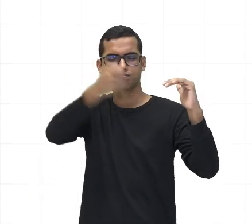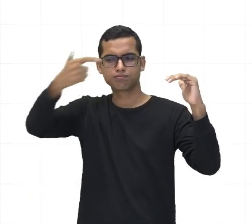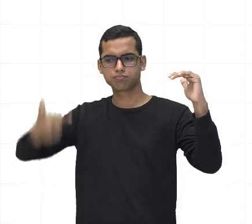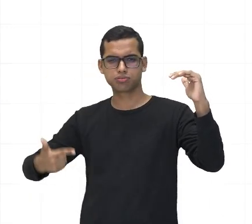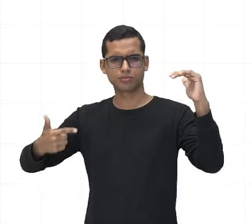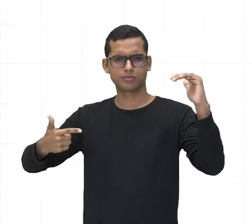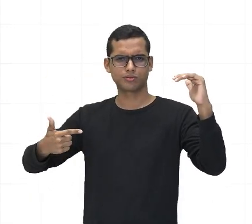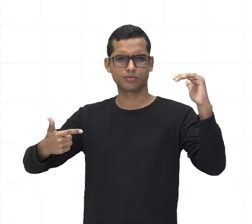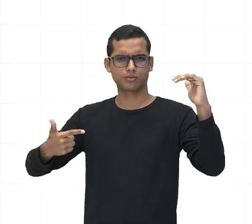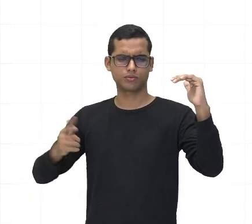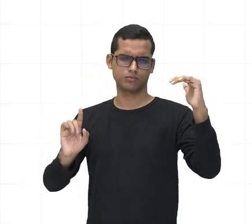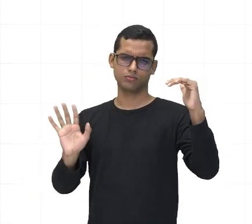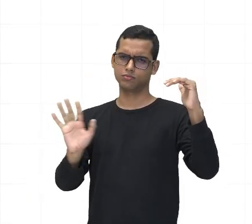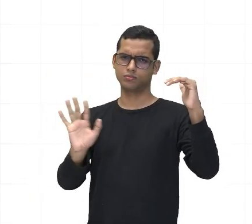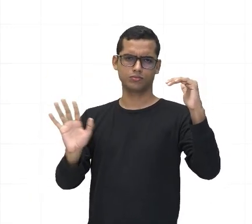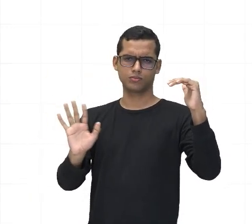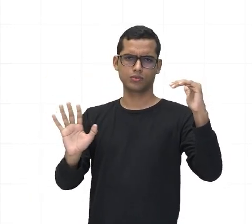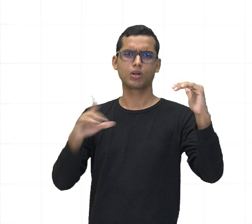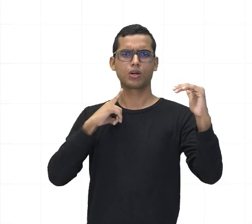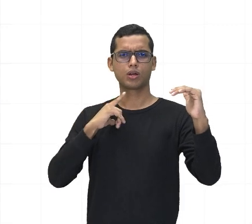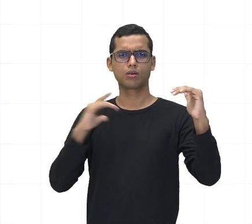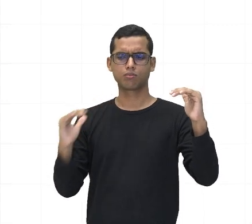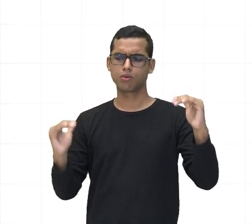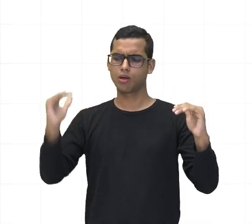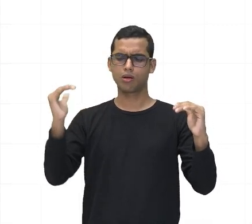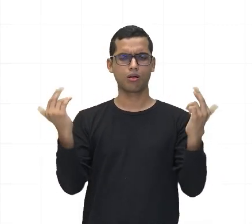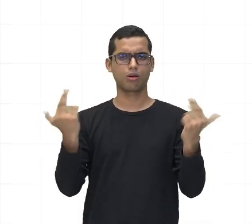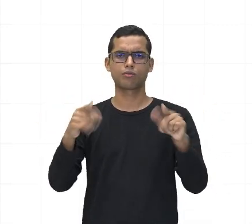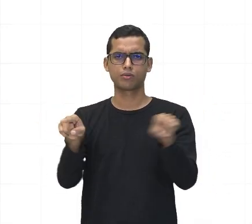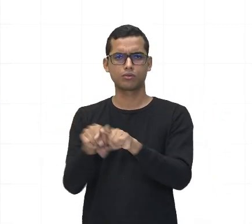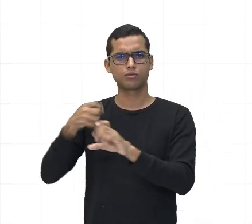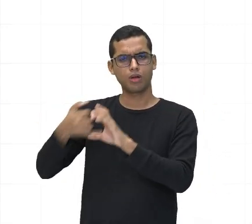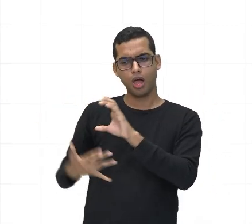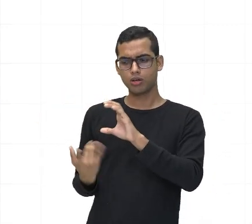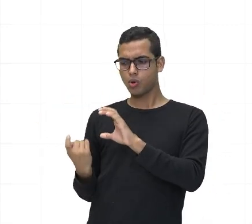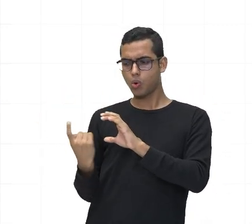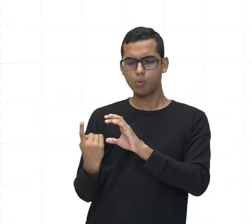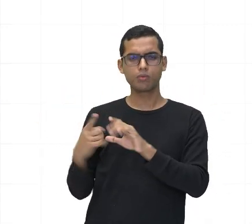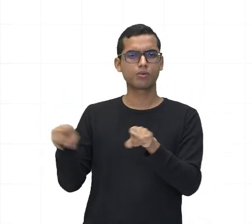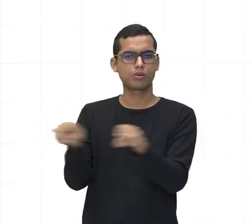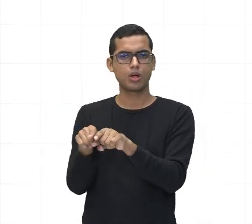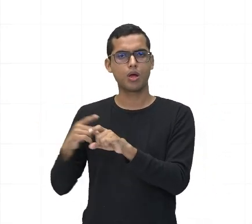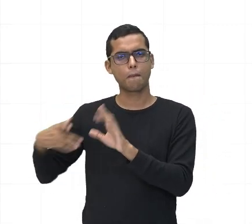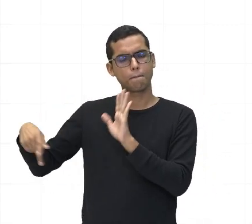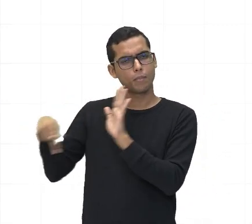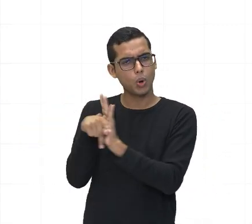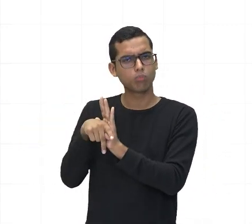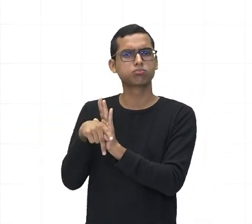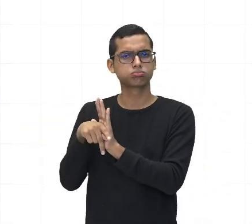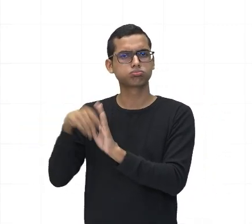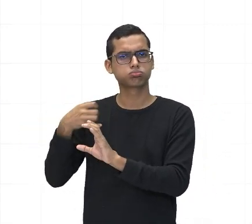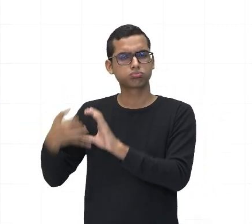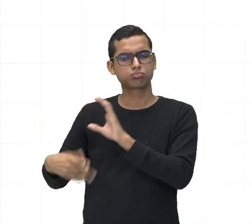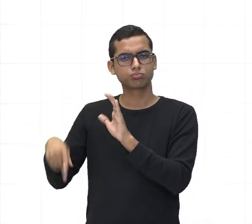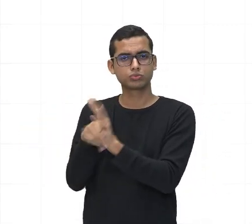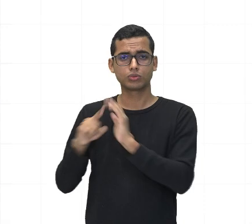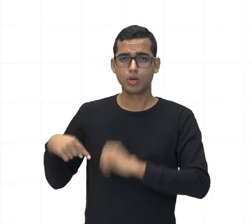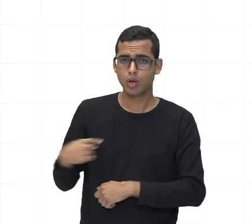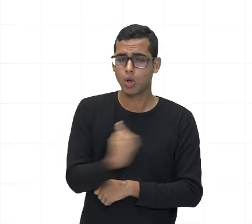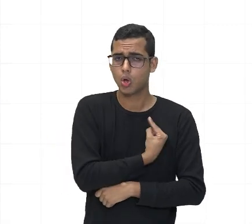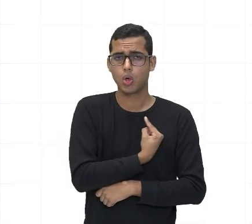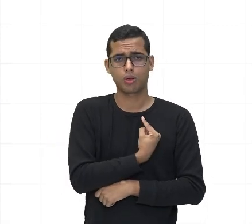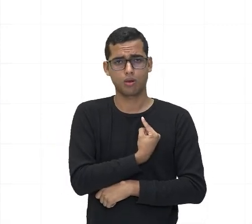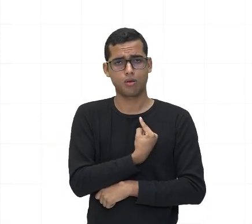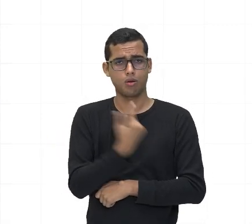elas trazem características próprias e únicas de cada uma delas que nós muitas vezes não